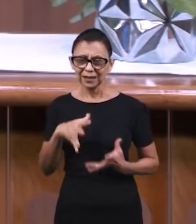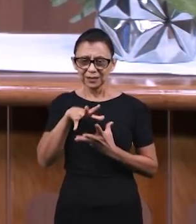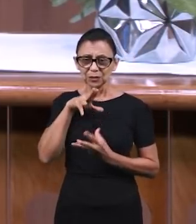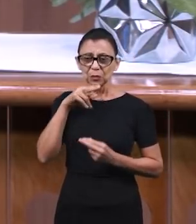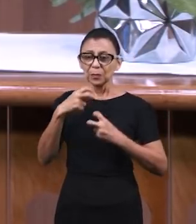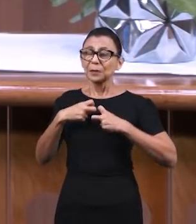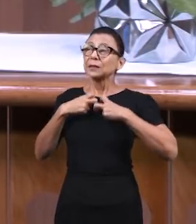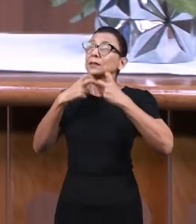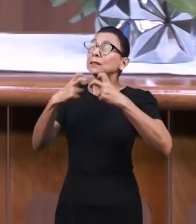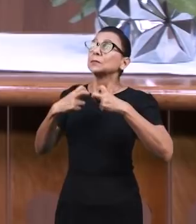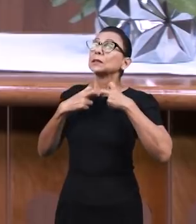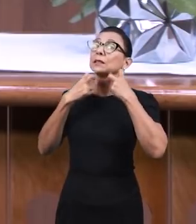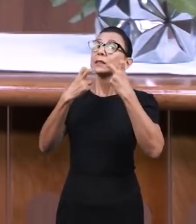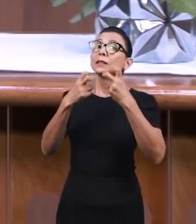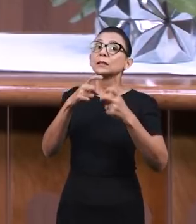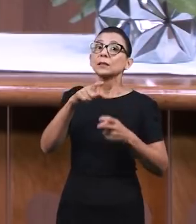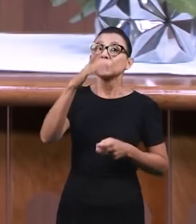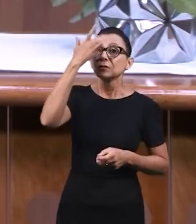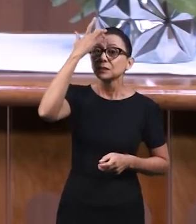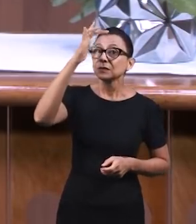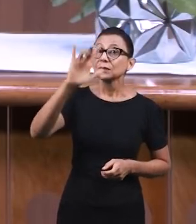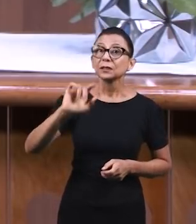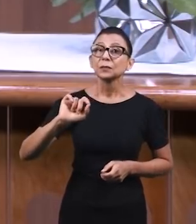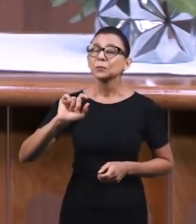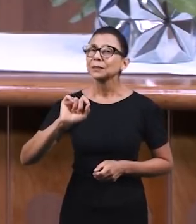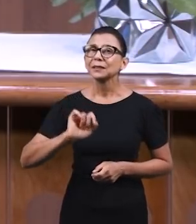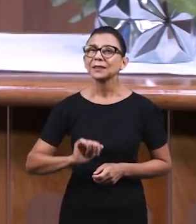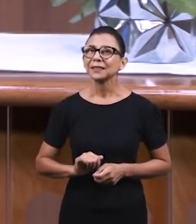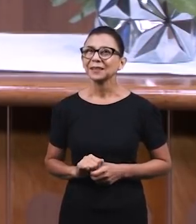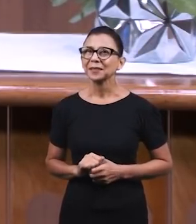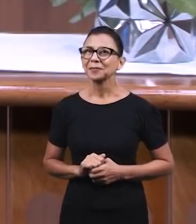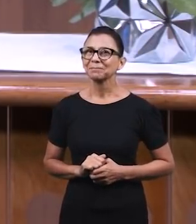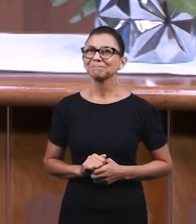sua alma clama dentro de você e você não sabe o que é?